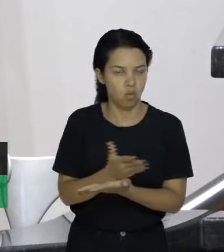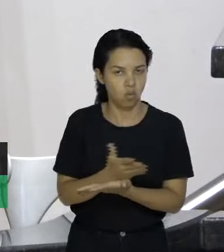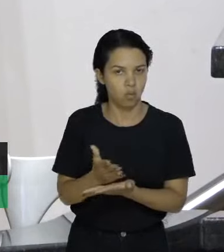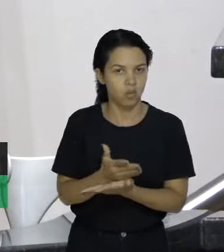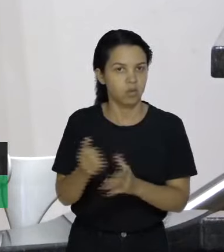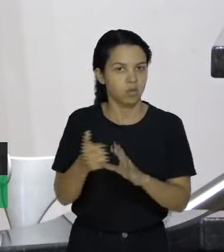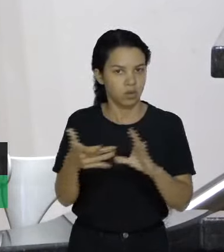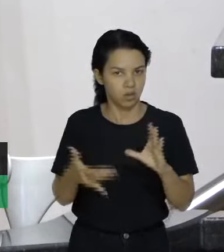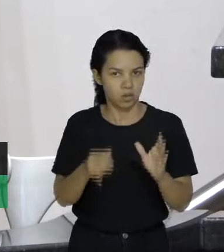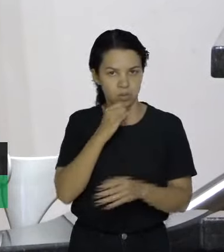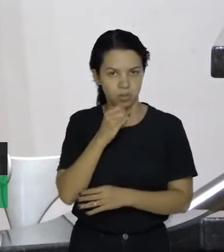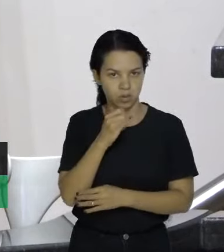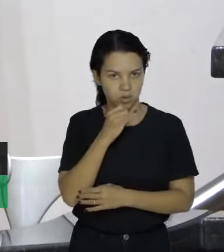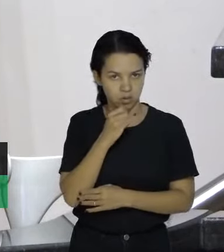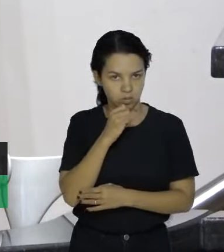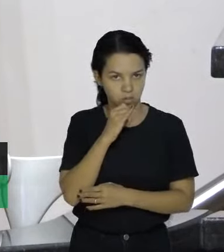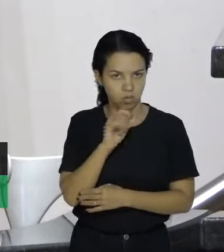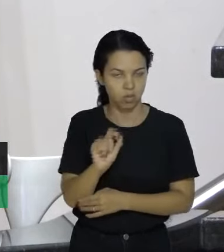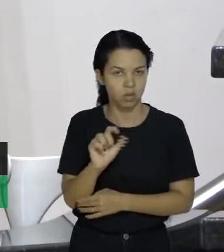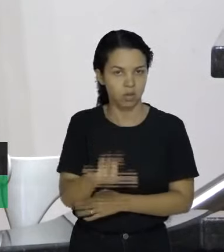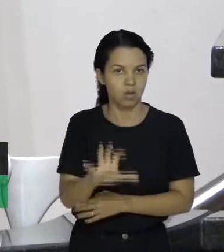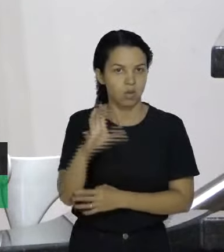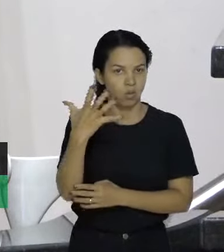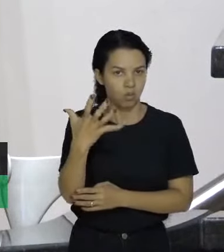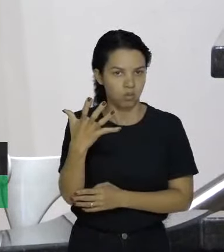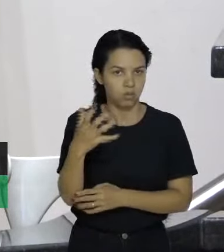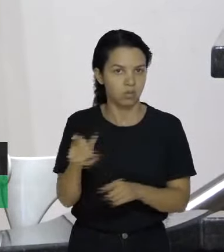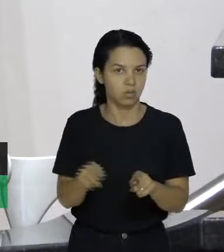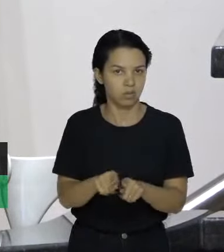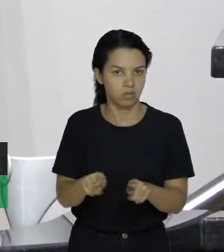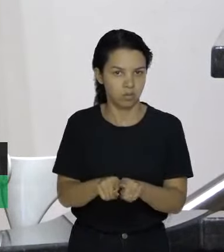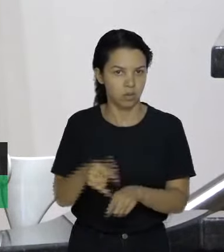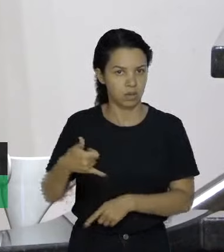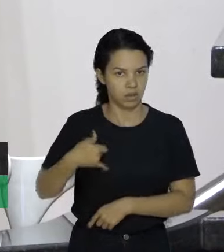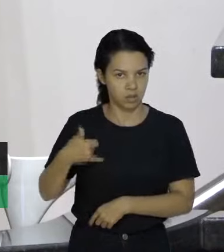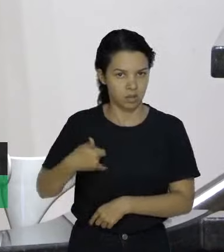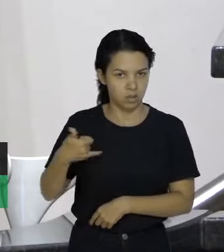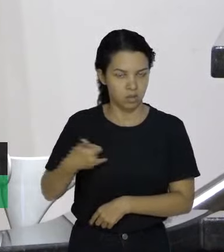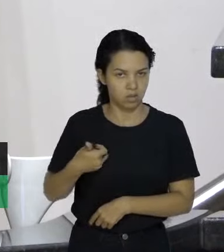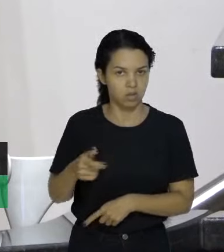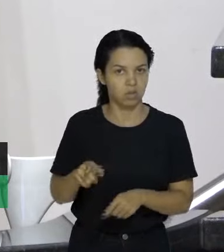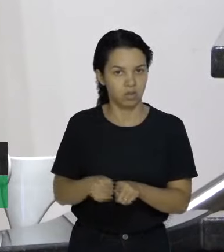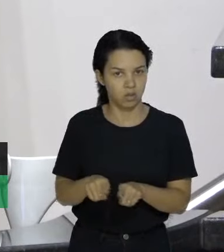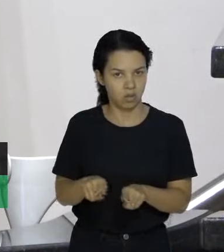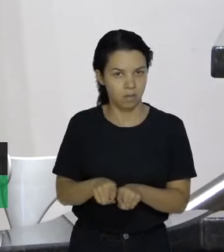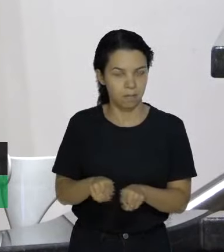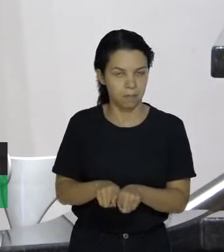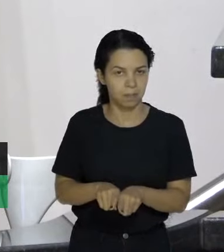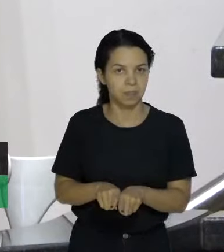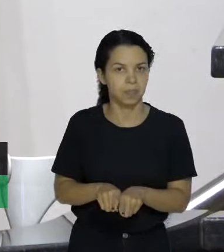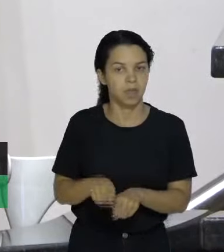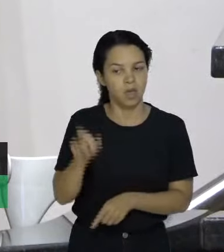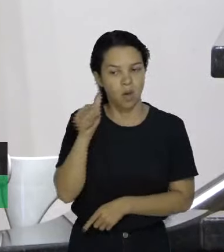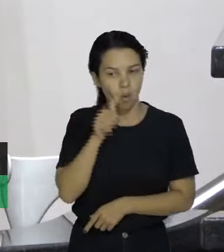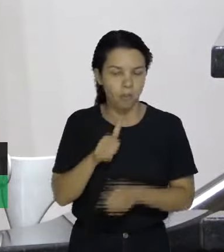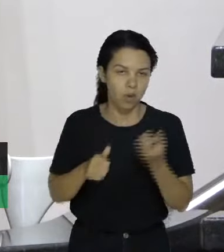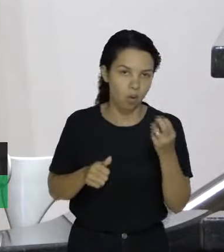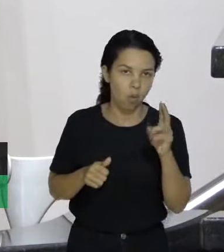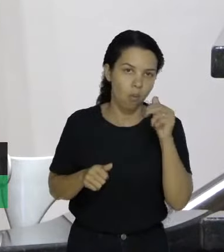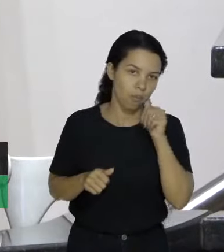natureza do delito idade e Sexo do preço a medida neste caso